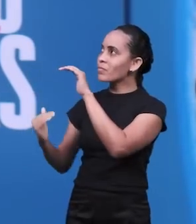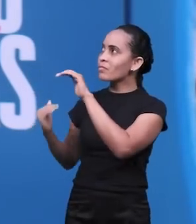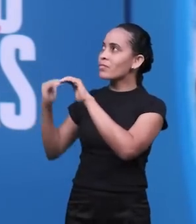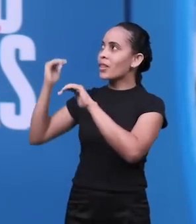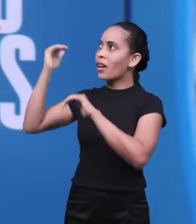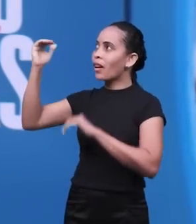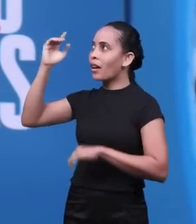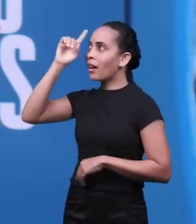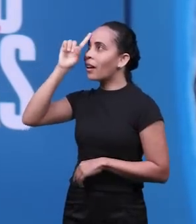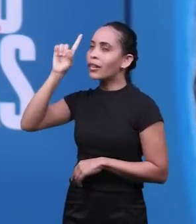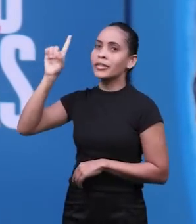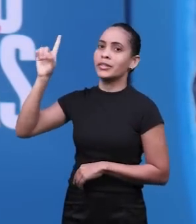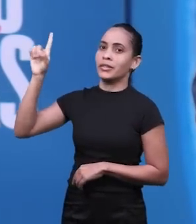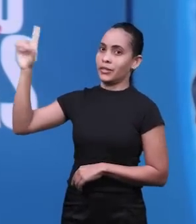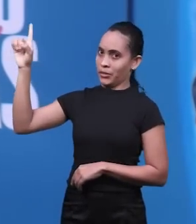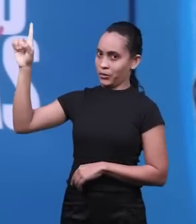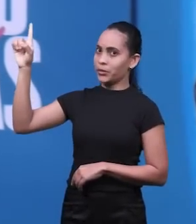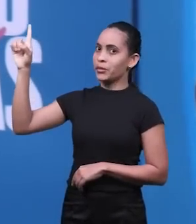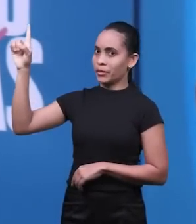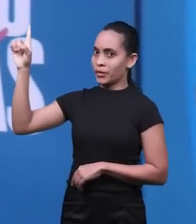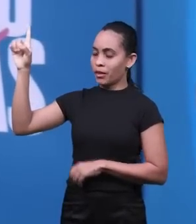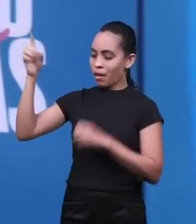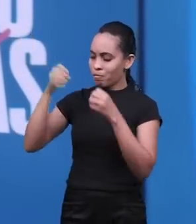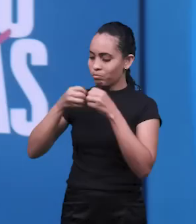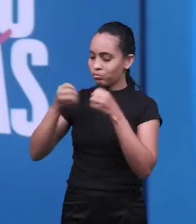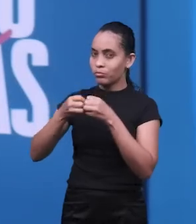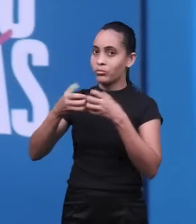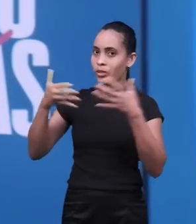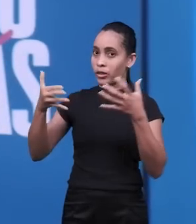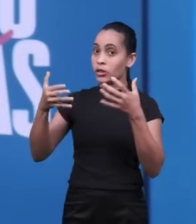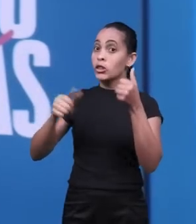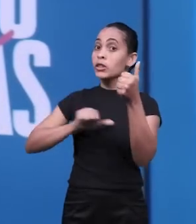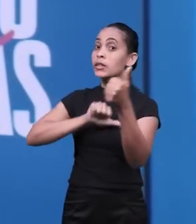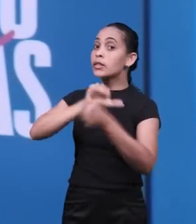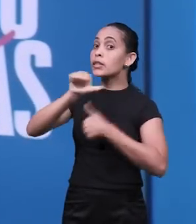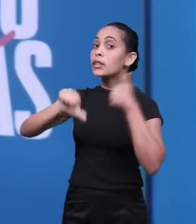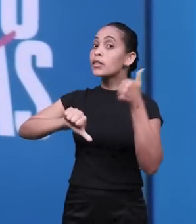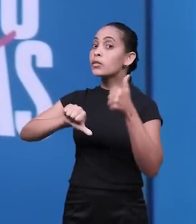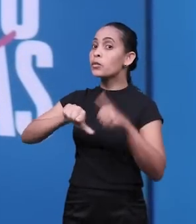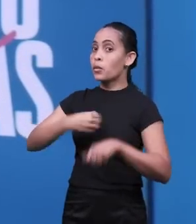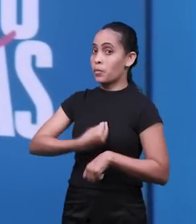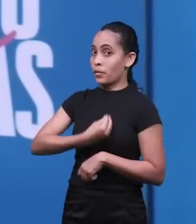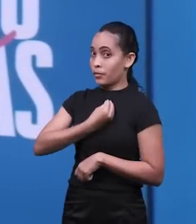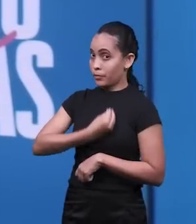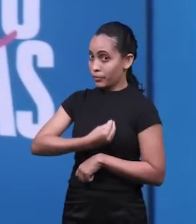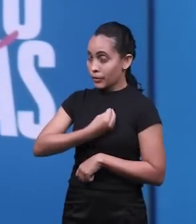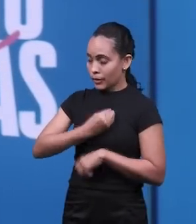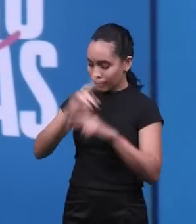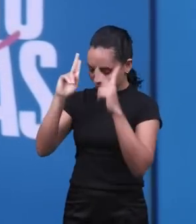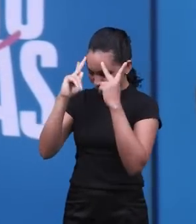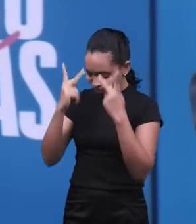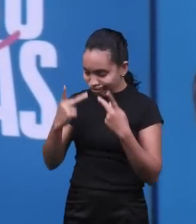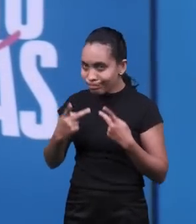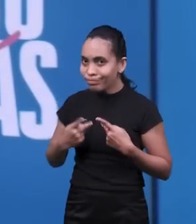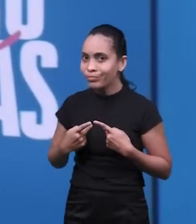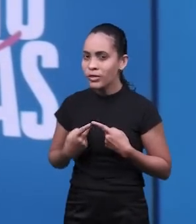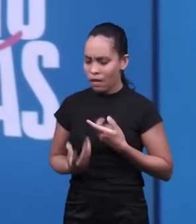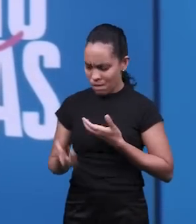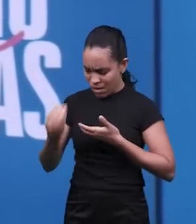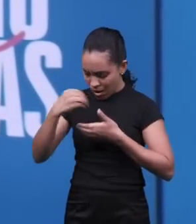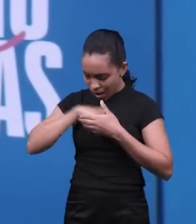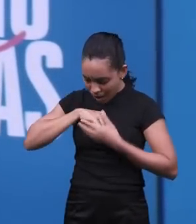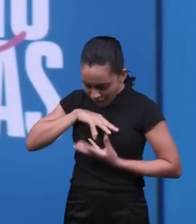ciência que é capaz de transformar o homem. Não é só o intelecto, é a ciência que age na